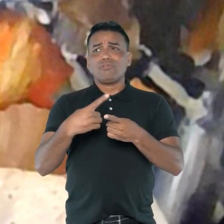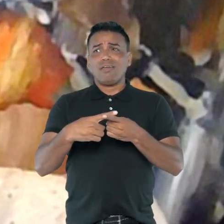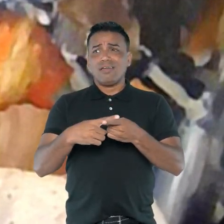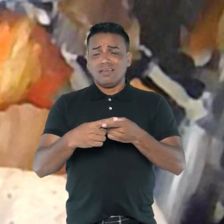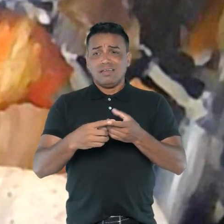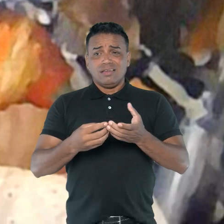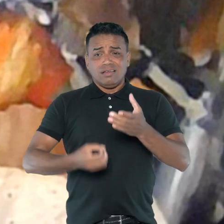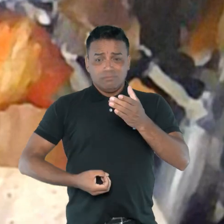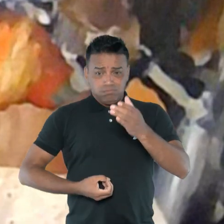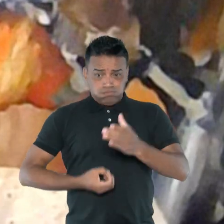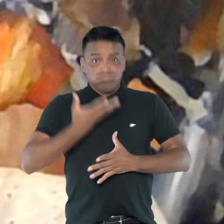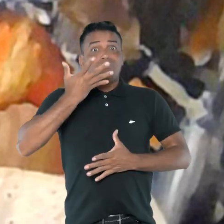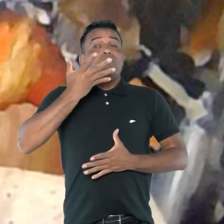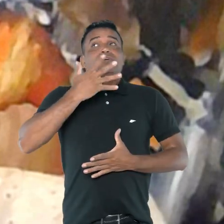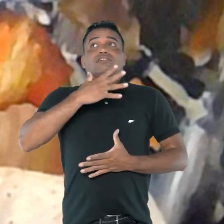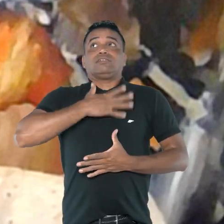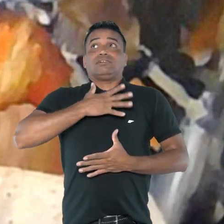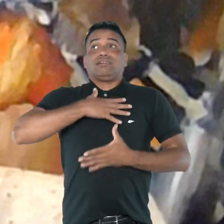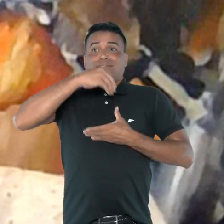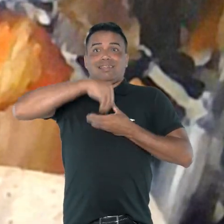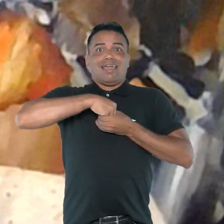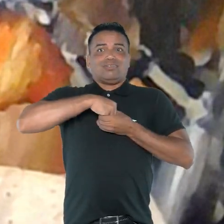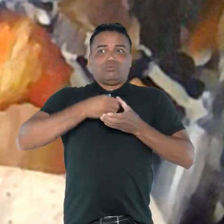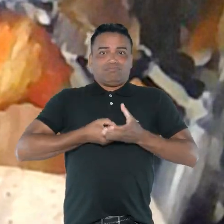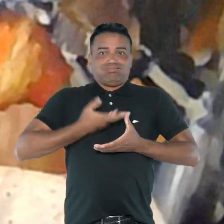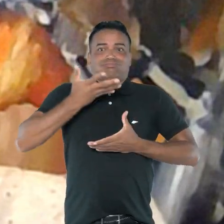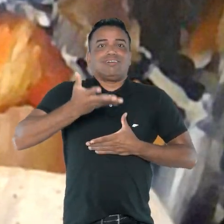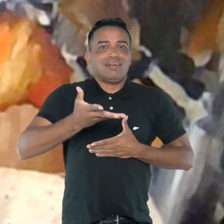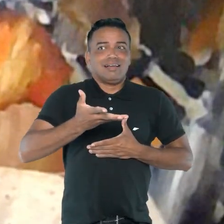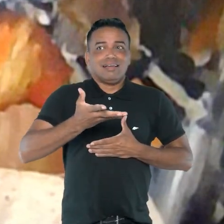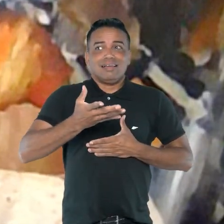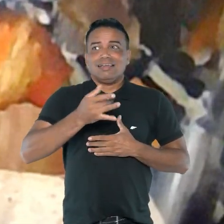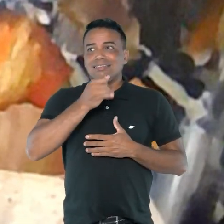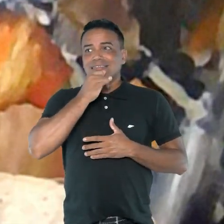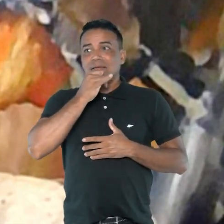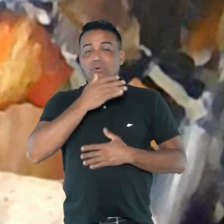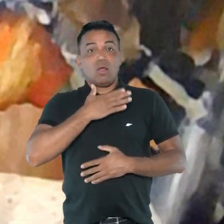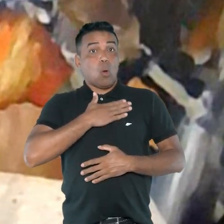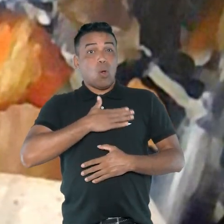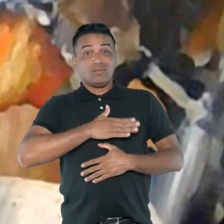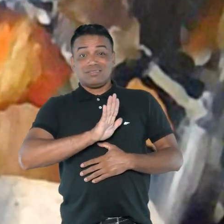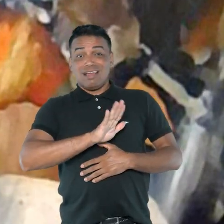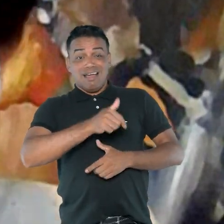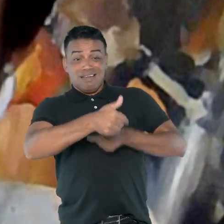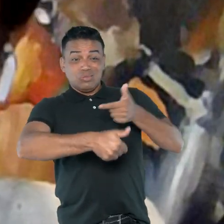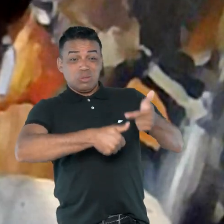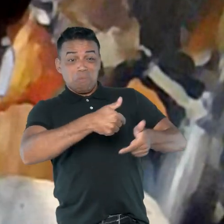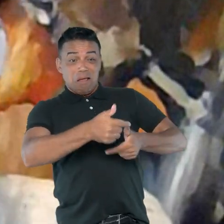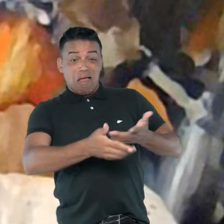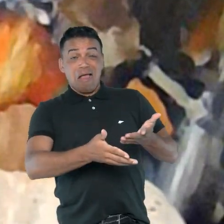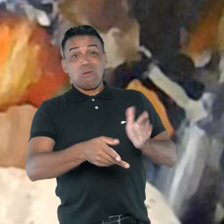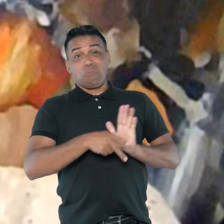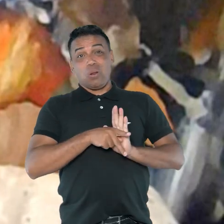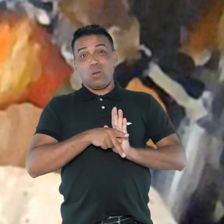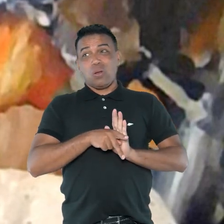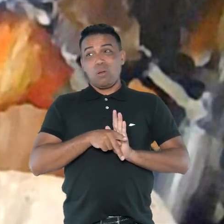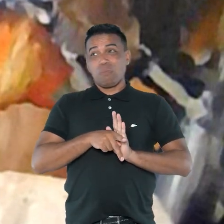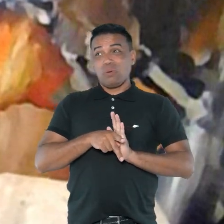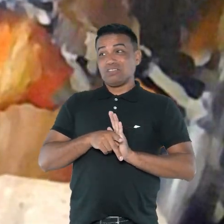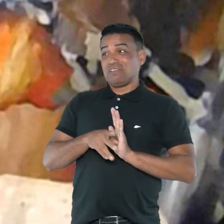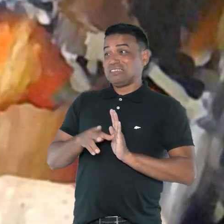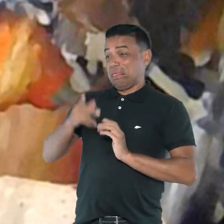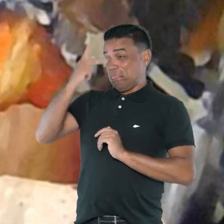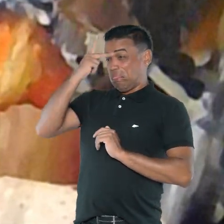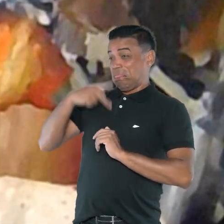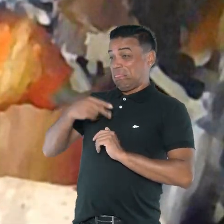aciona na gente essa coisa do não gostar do próprio trabalho, do não gostar de si mesmo,